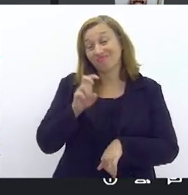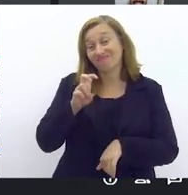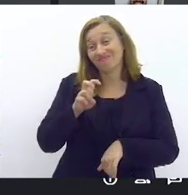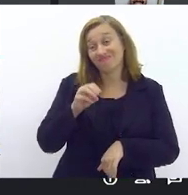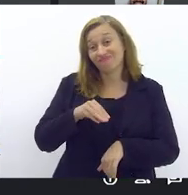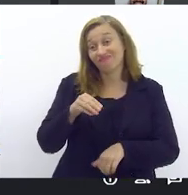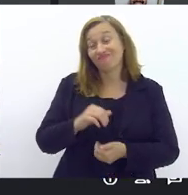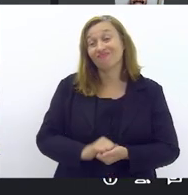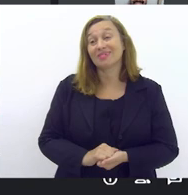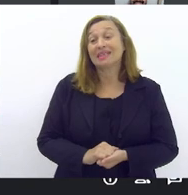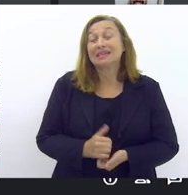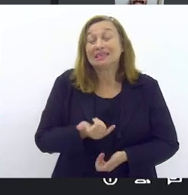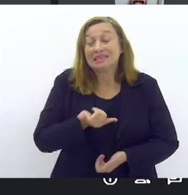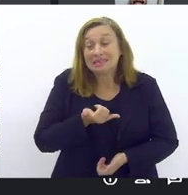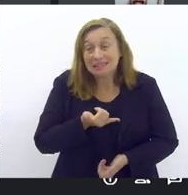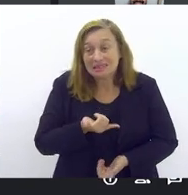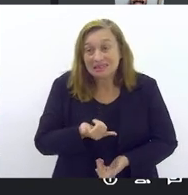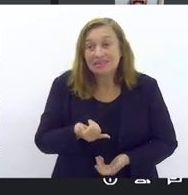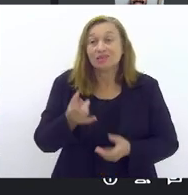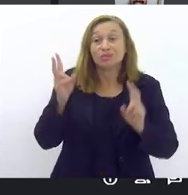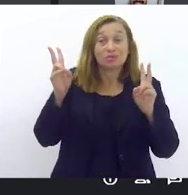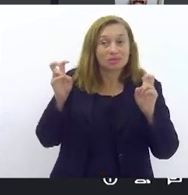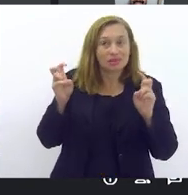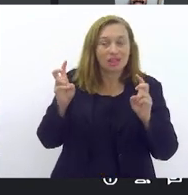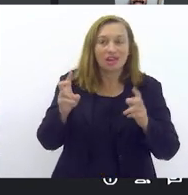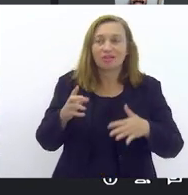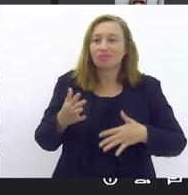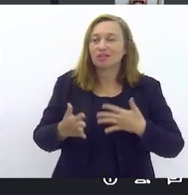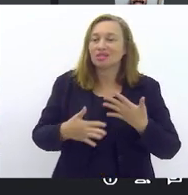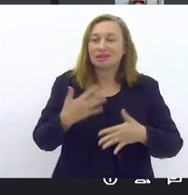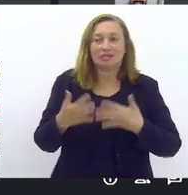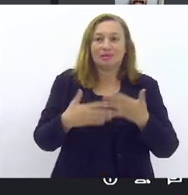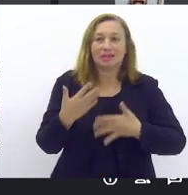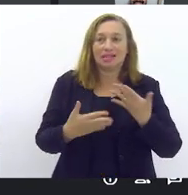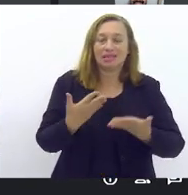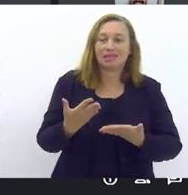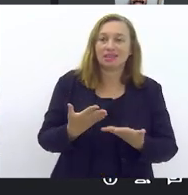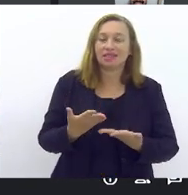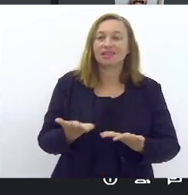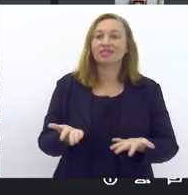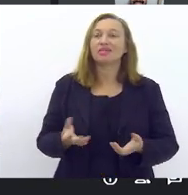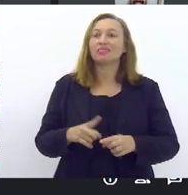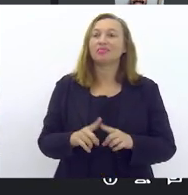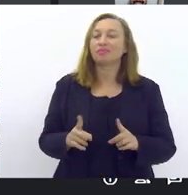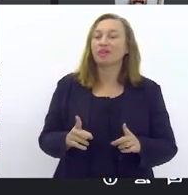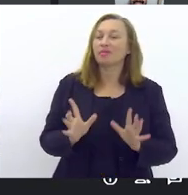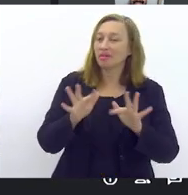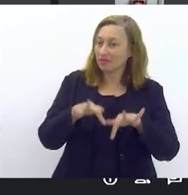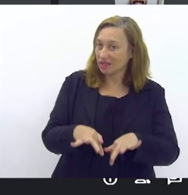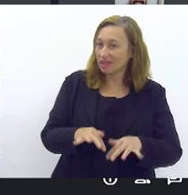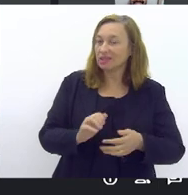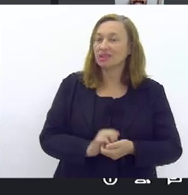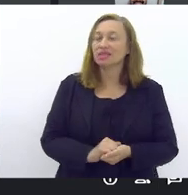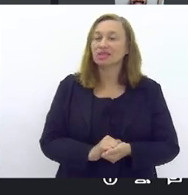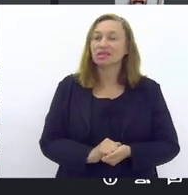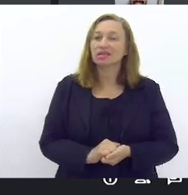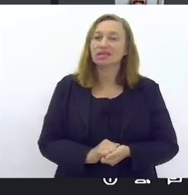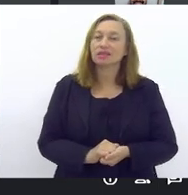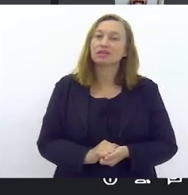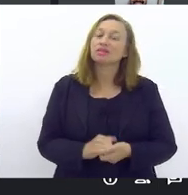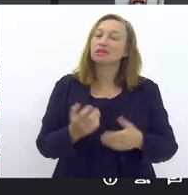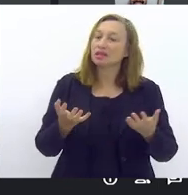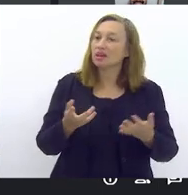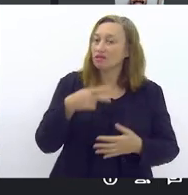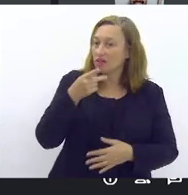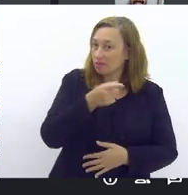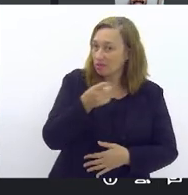favor. O tema é bastante empolgante, por isso que a gente acaba se empolgando, mas assim, para finalizar, quero dizer a